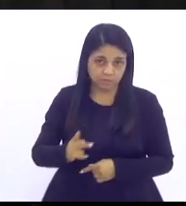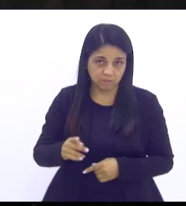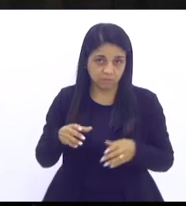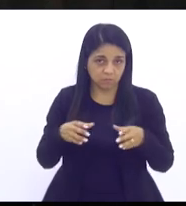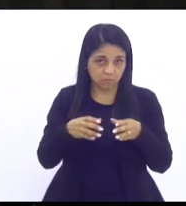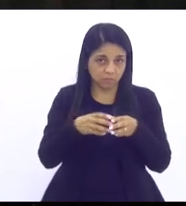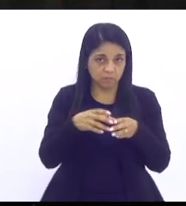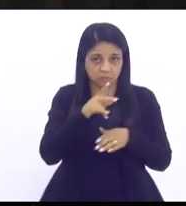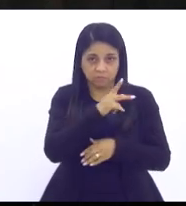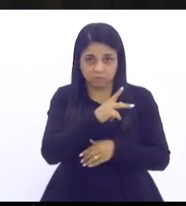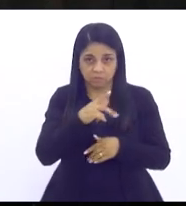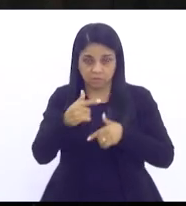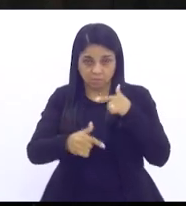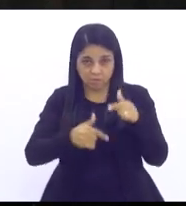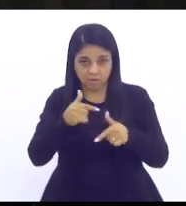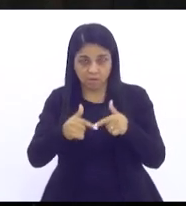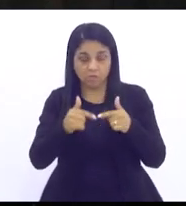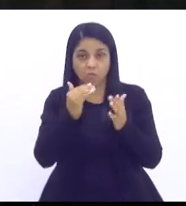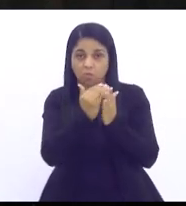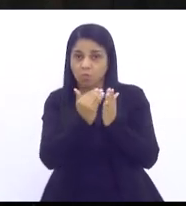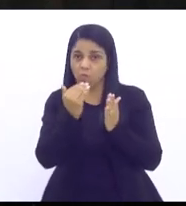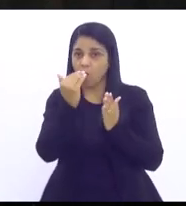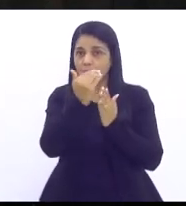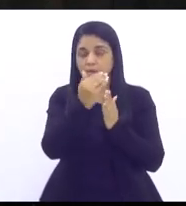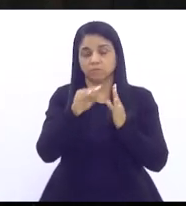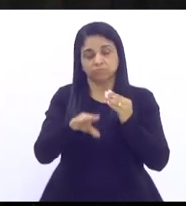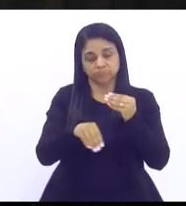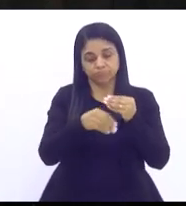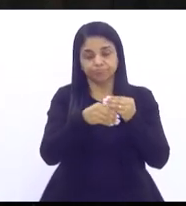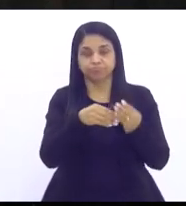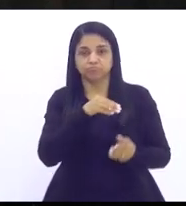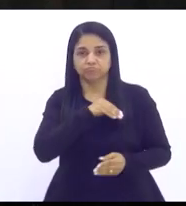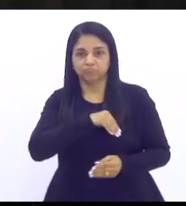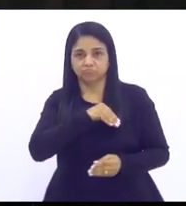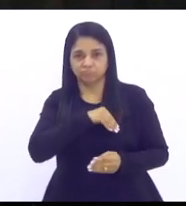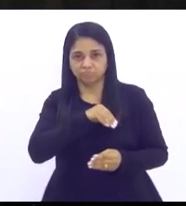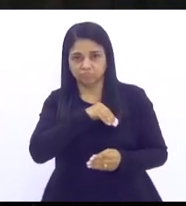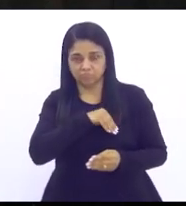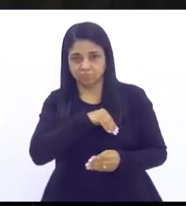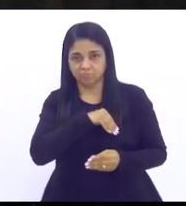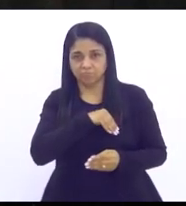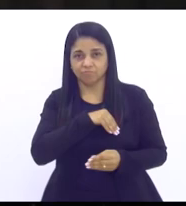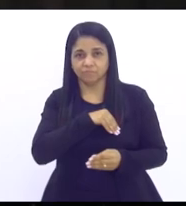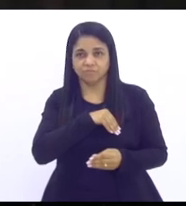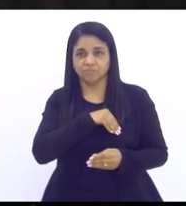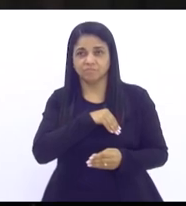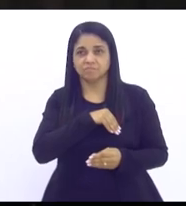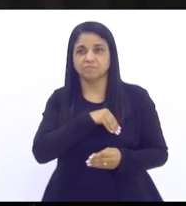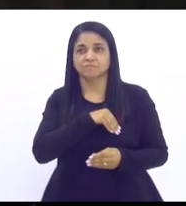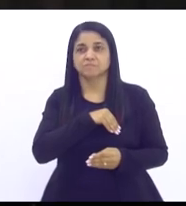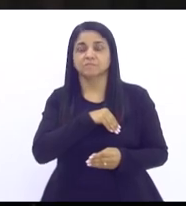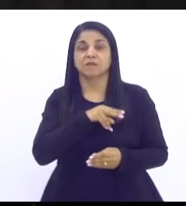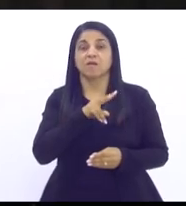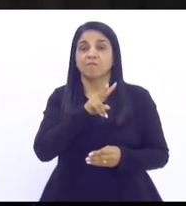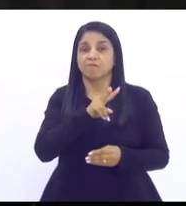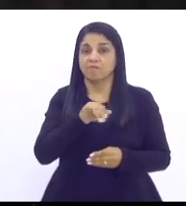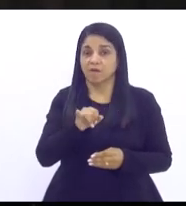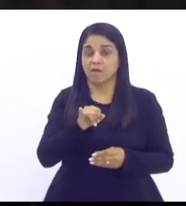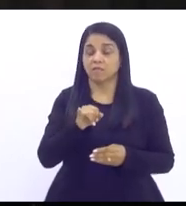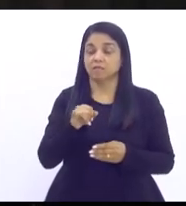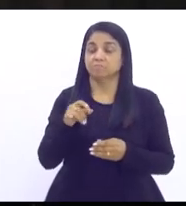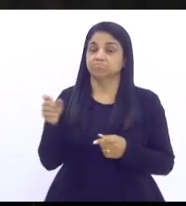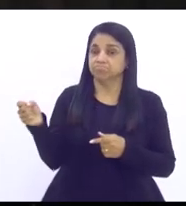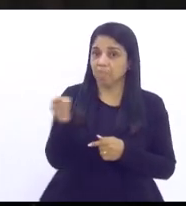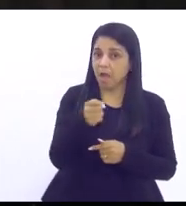de Trabalho, o aumento do piso regional vai gerar mais demanda efetiva